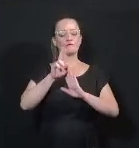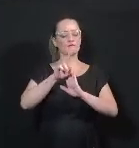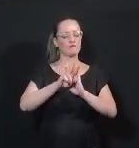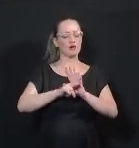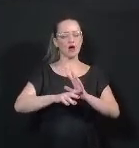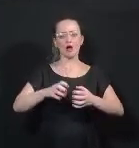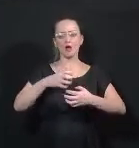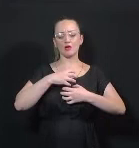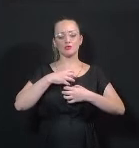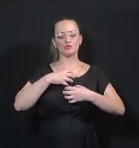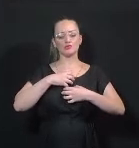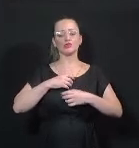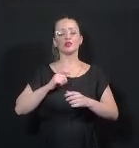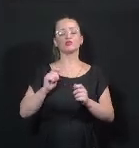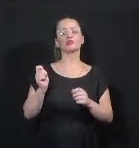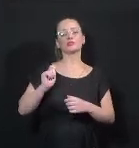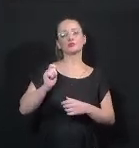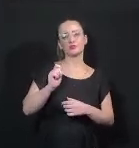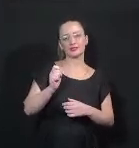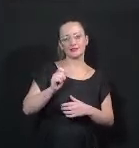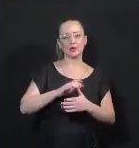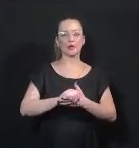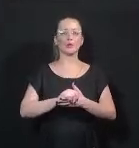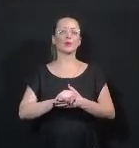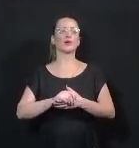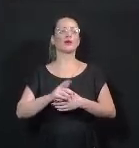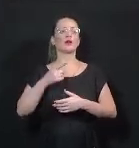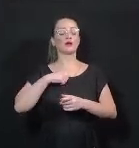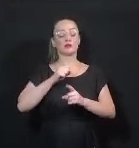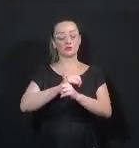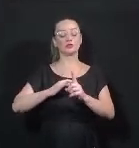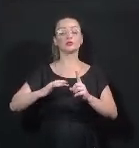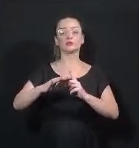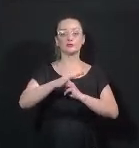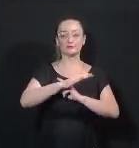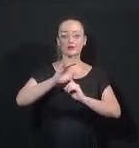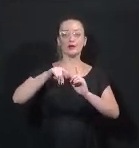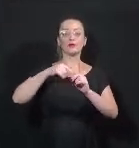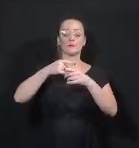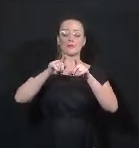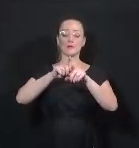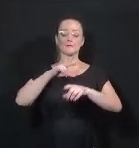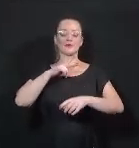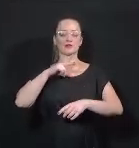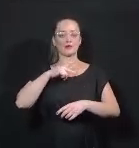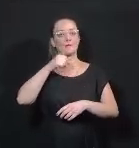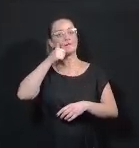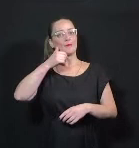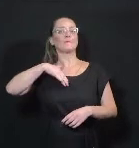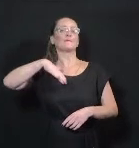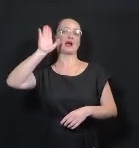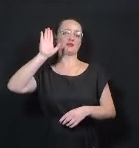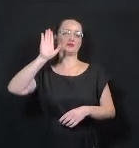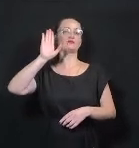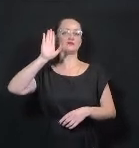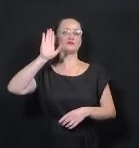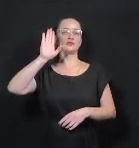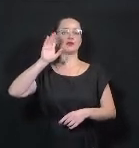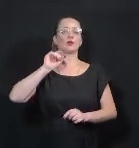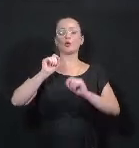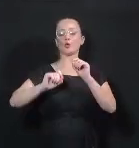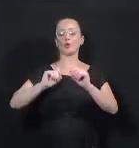tipos de associativismo da sociedade, mas em particular das mulheres, e o que